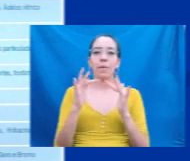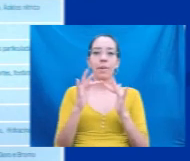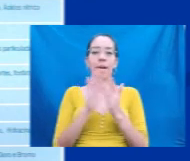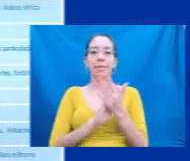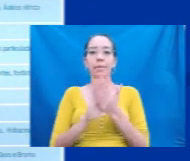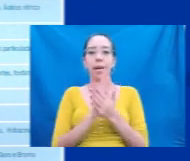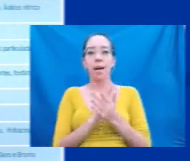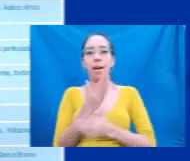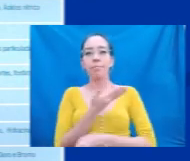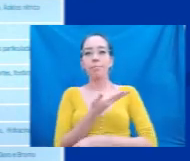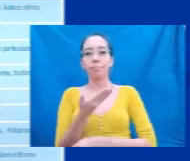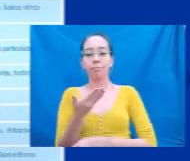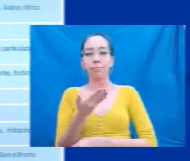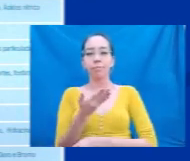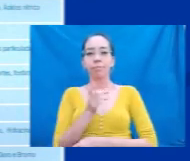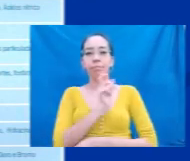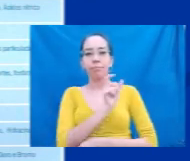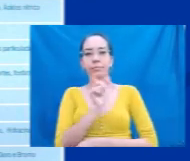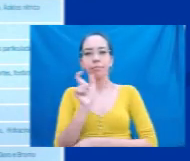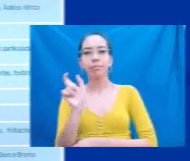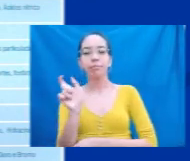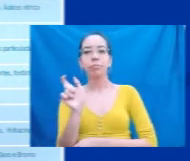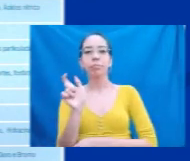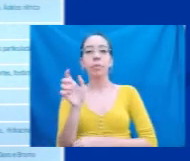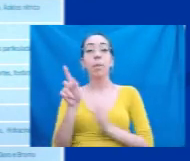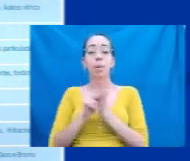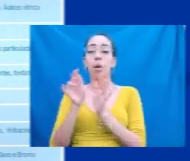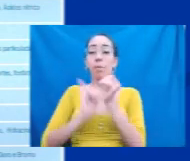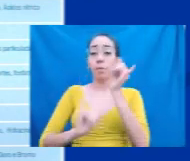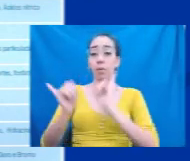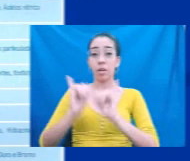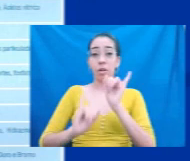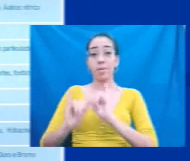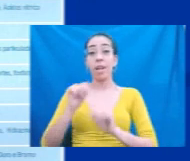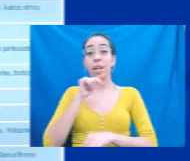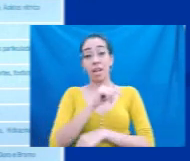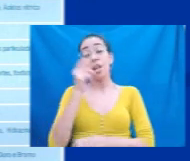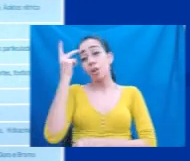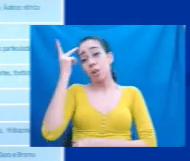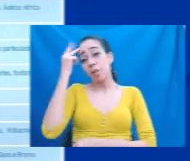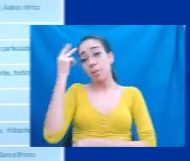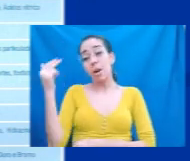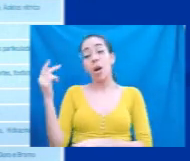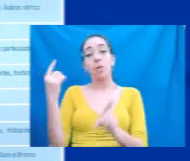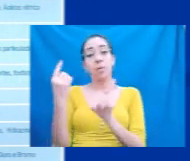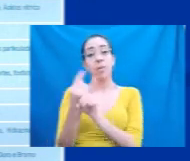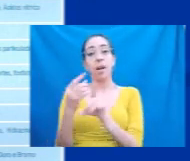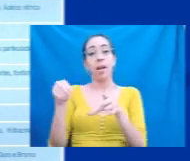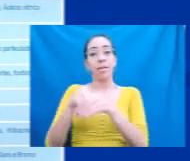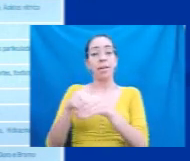crômico. Então, ácido acético é bem comum em vários laboratórios, aqui, ó, permanganatos, os próprios nitratos, né? Então,